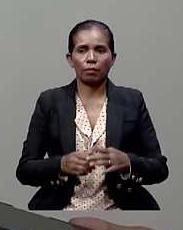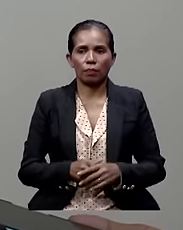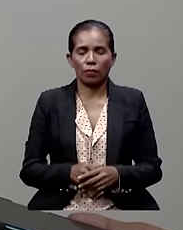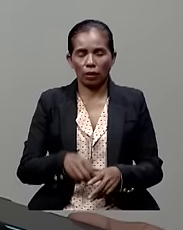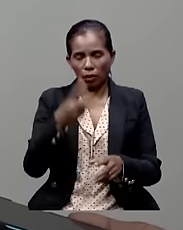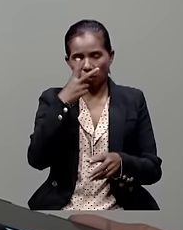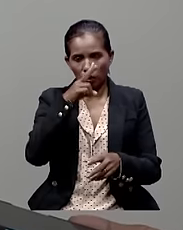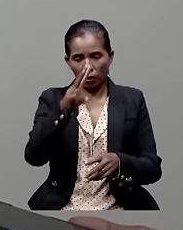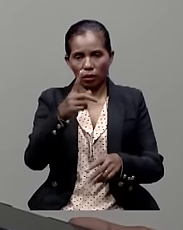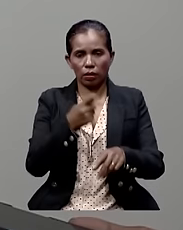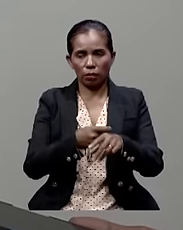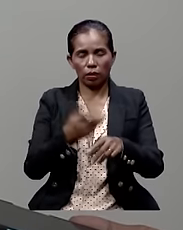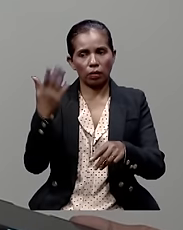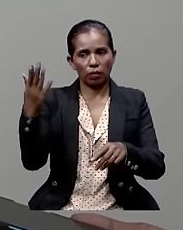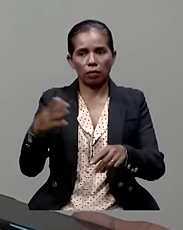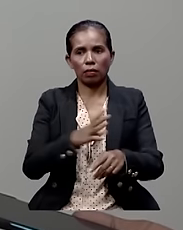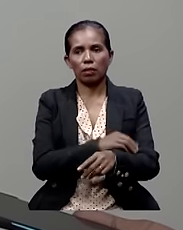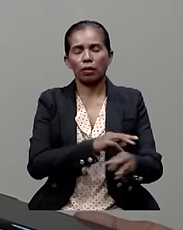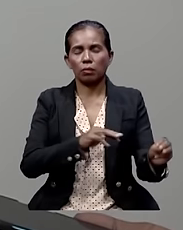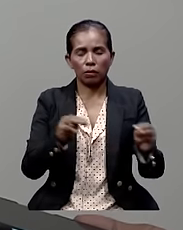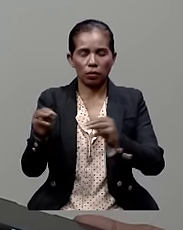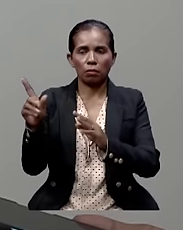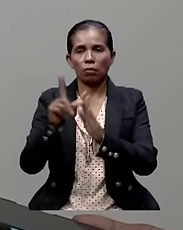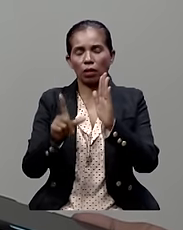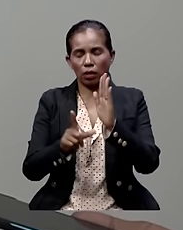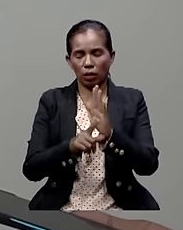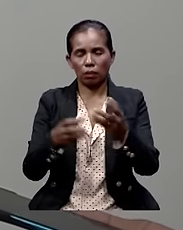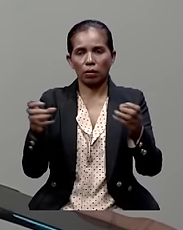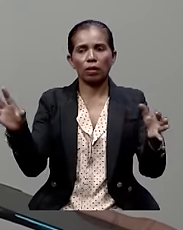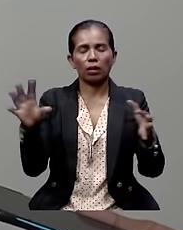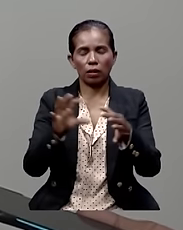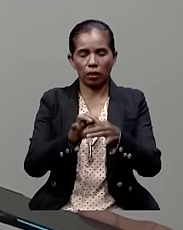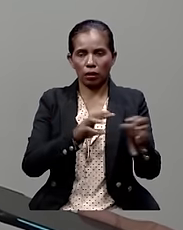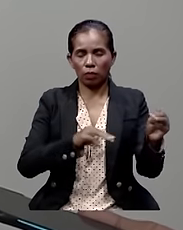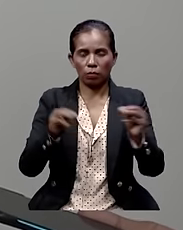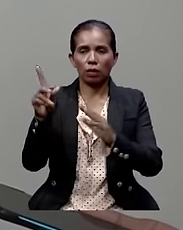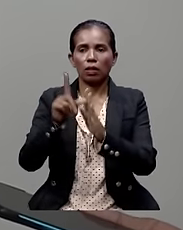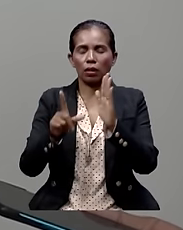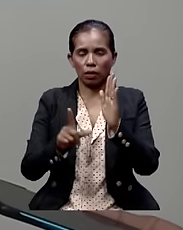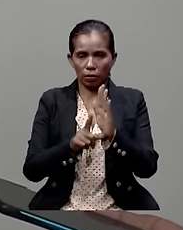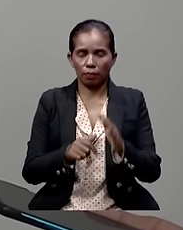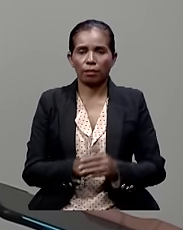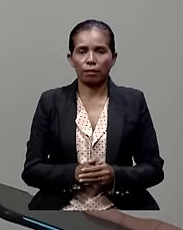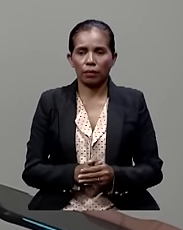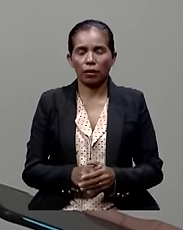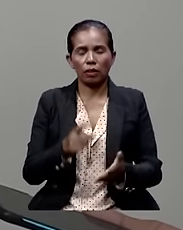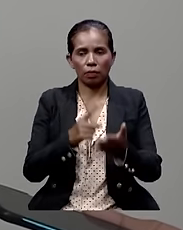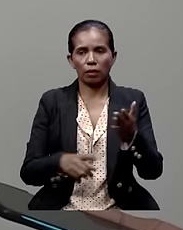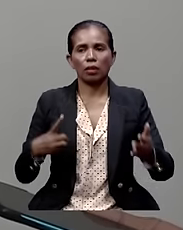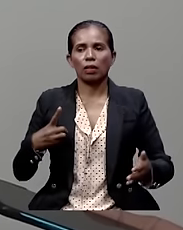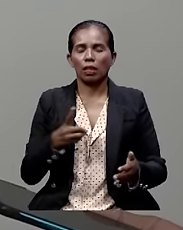para a situação em terreno e transforma para decreto lei Lobuquida, liga a alteração, a mudança de cerne. Também se chama com o senhor